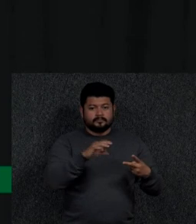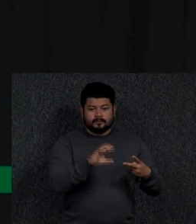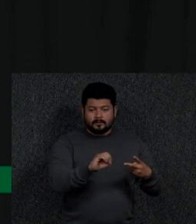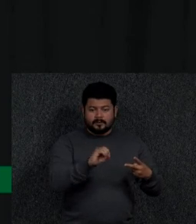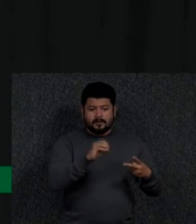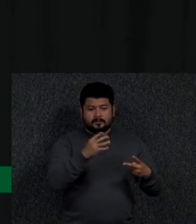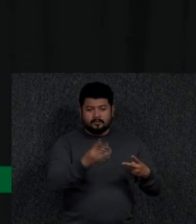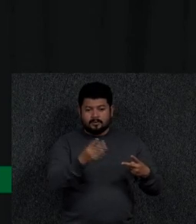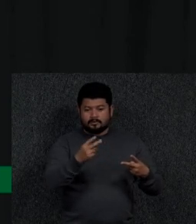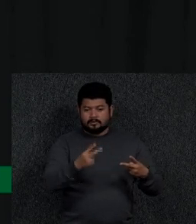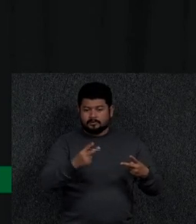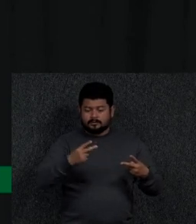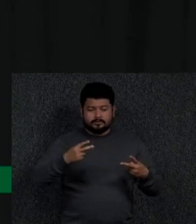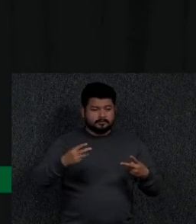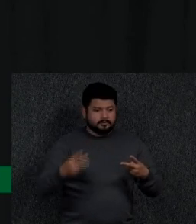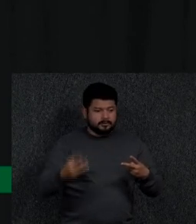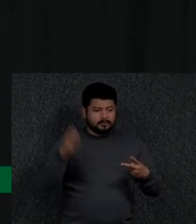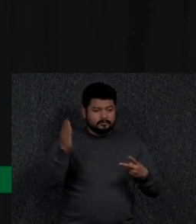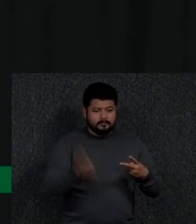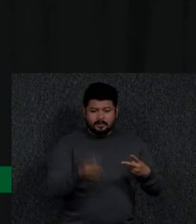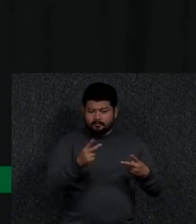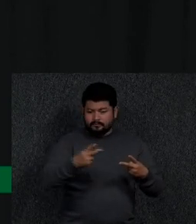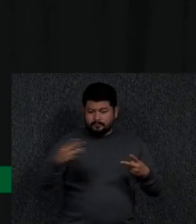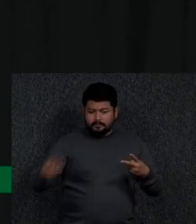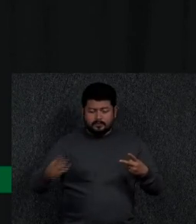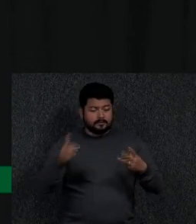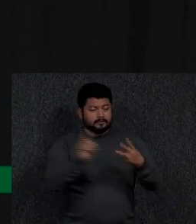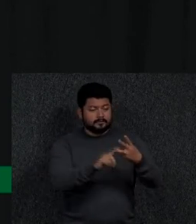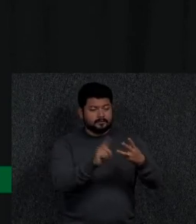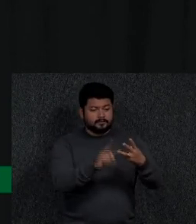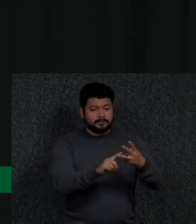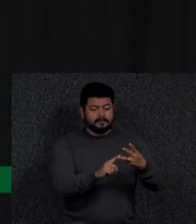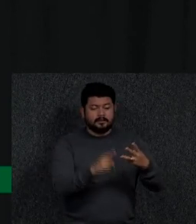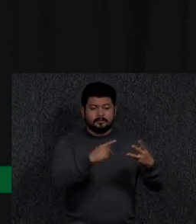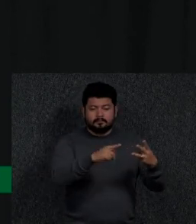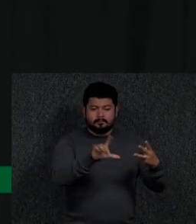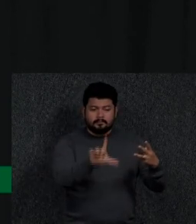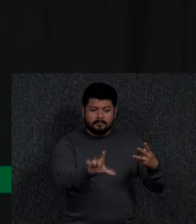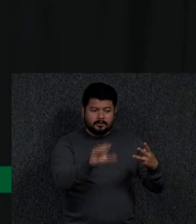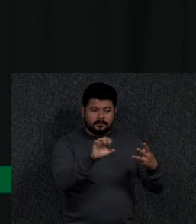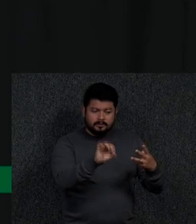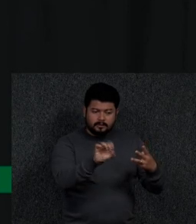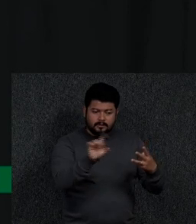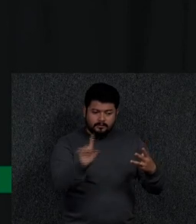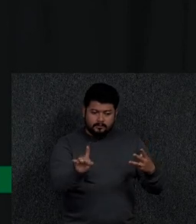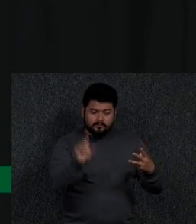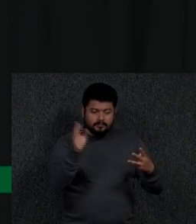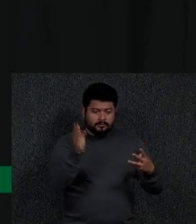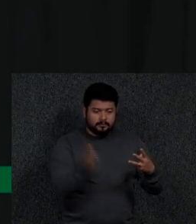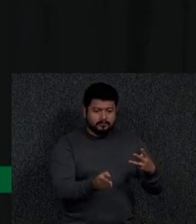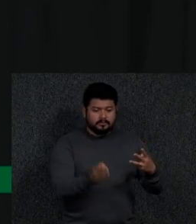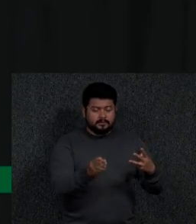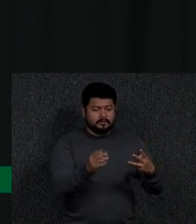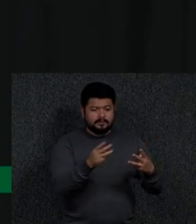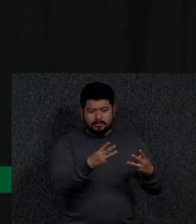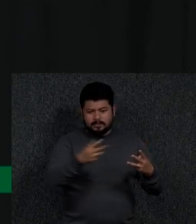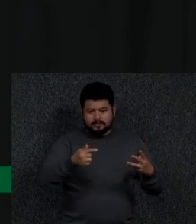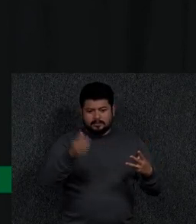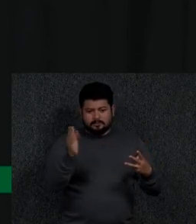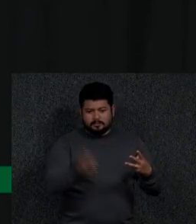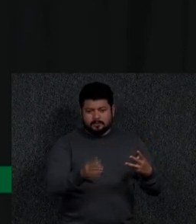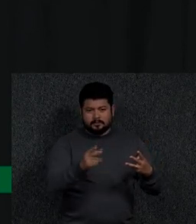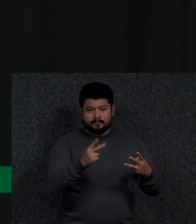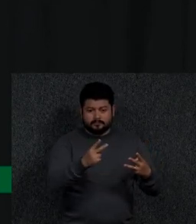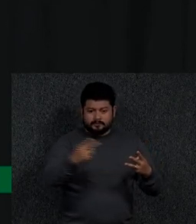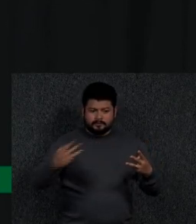continuamente. Temos muitas boas práticas de ESG implantadas nas nossas indústrias. O setor está fazendo seu dever